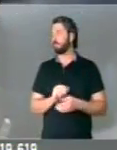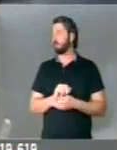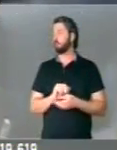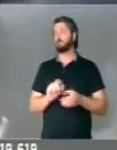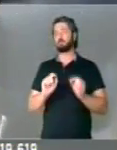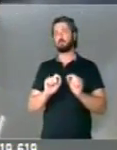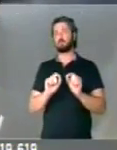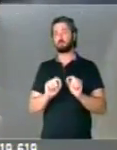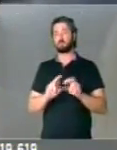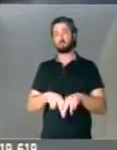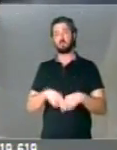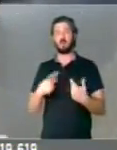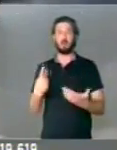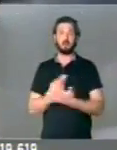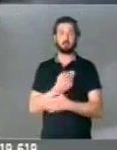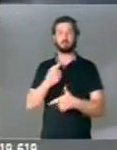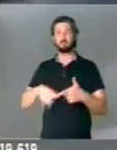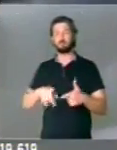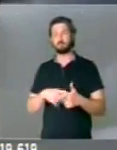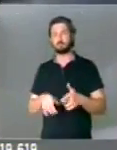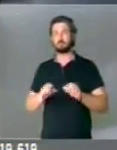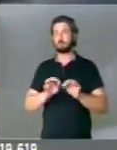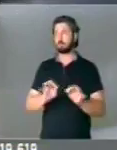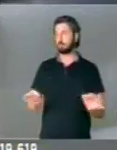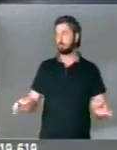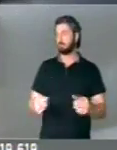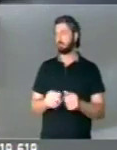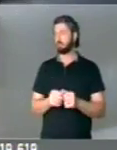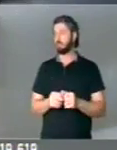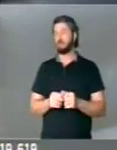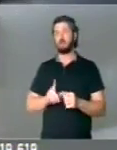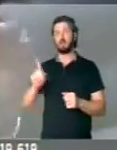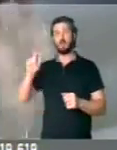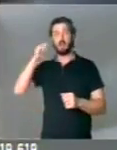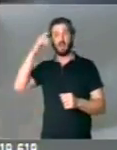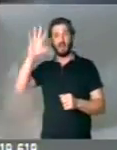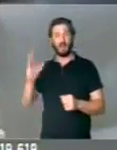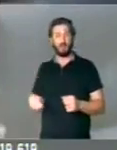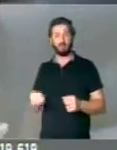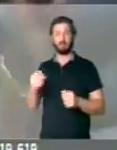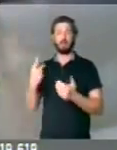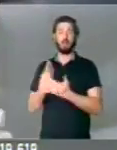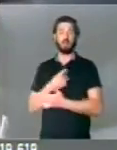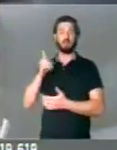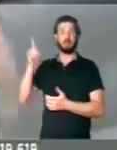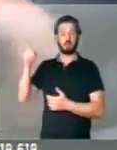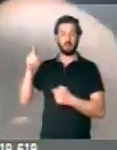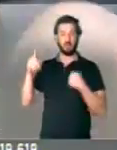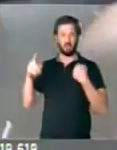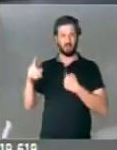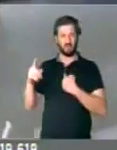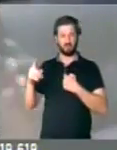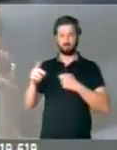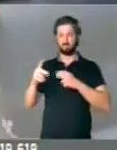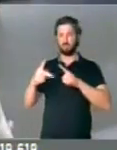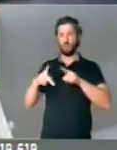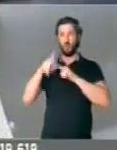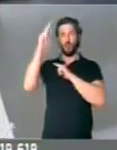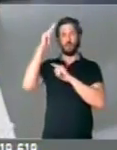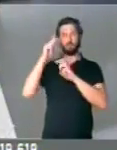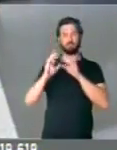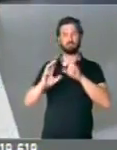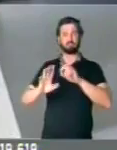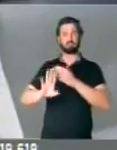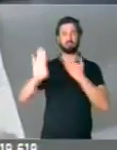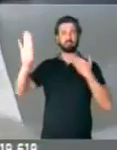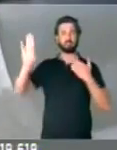que diante das situações que acontecem na África, nós aqui negarmos a